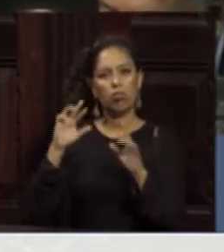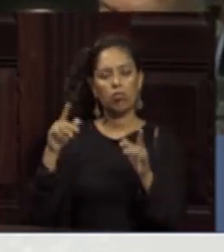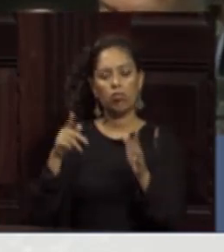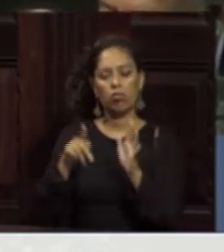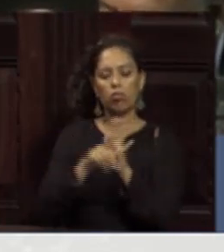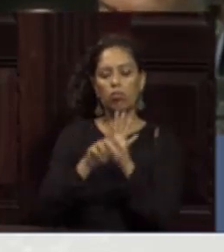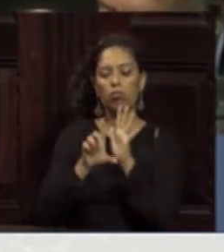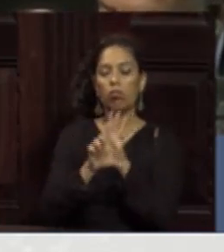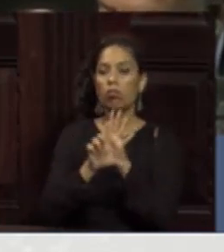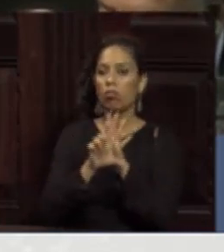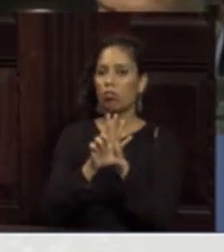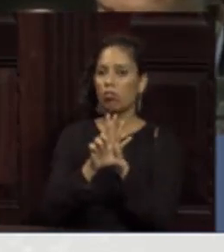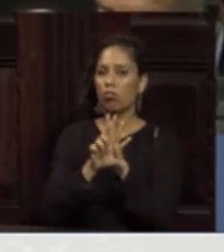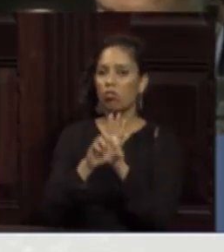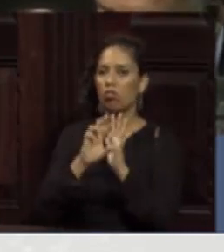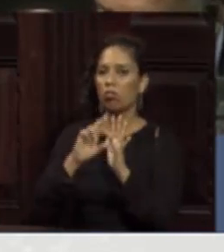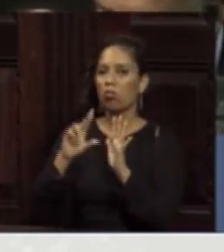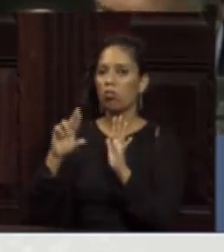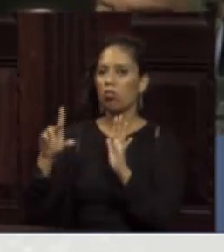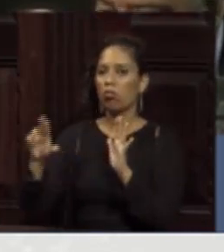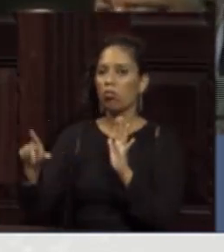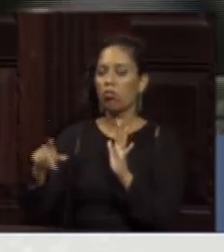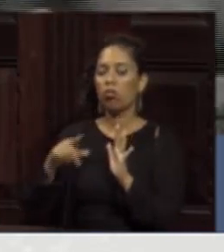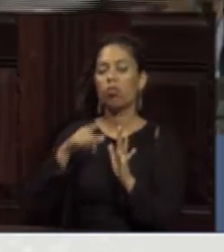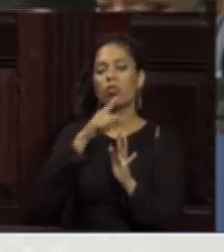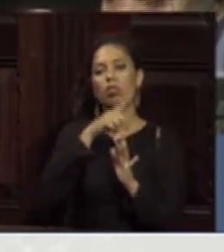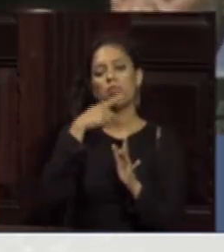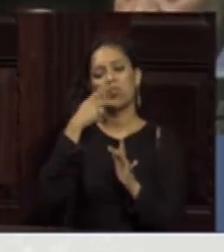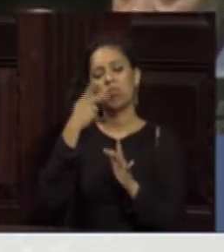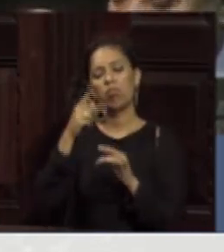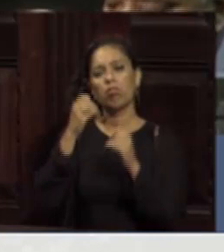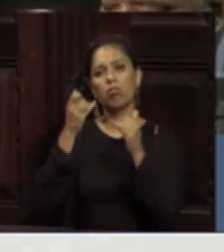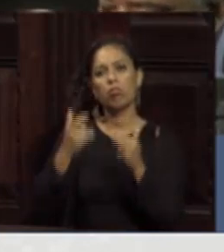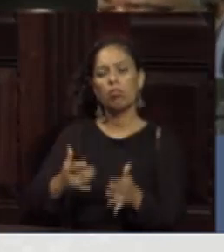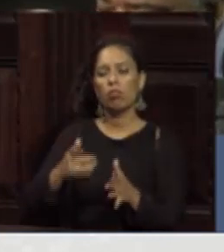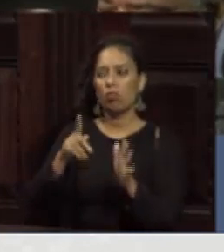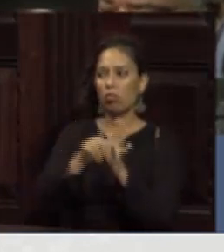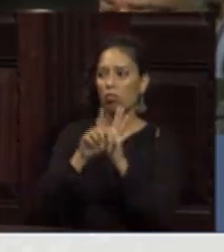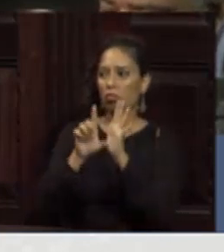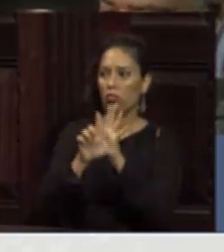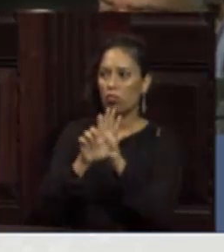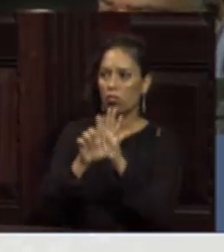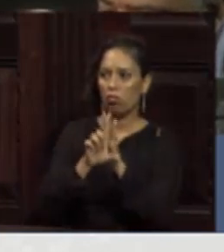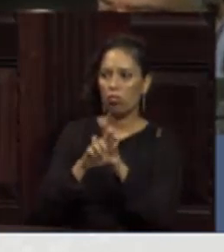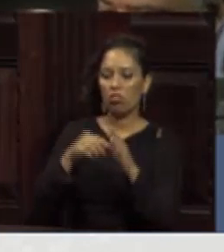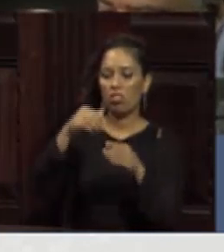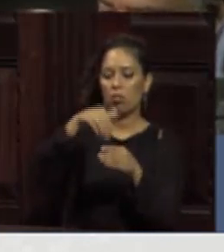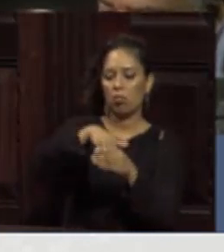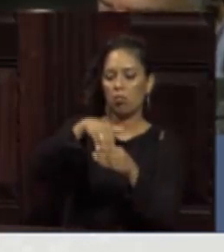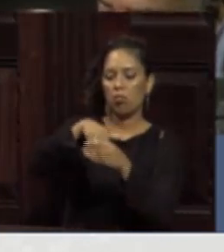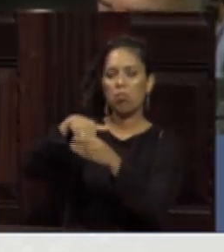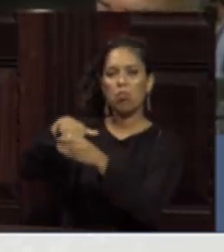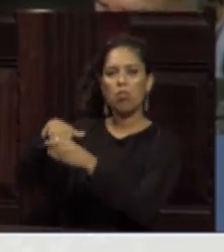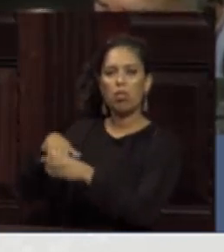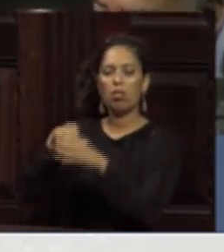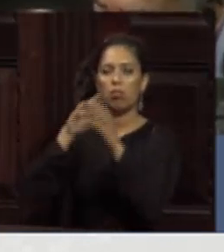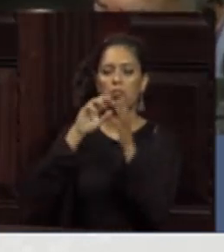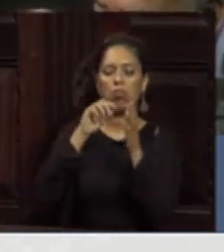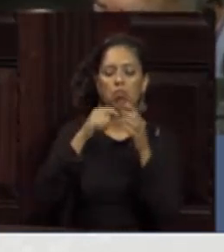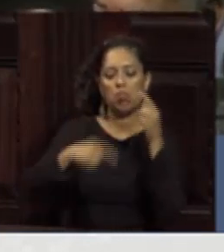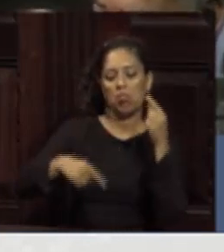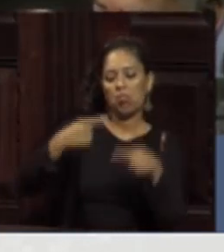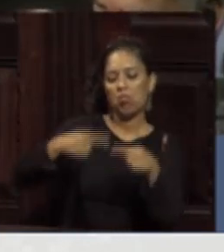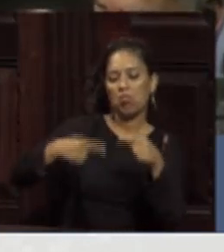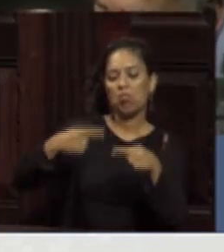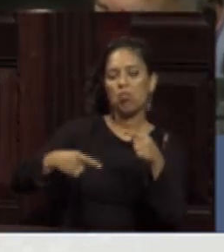estão. Aprovado. Vai a autógrafo. Em discussão, projeto de lei 2905-2017, de autoria do deputado Dionísio Lins,